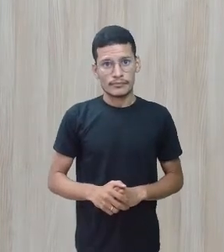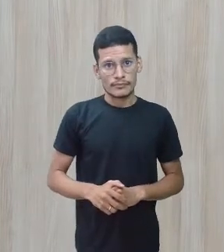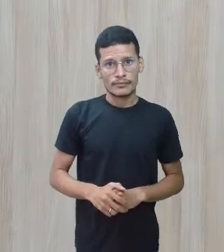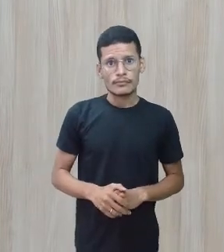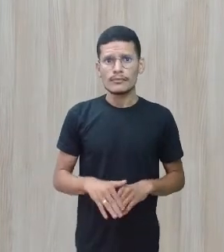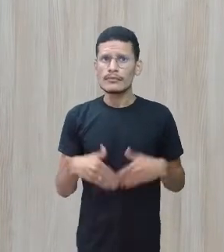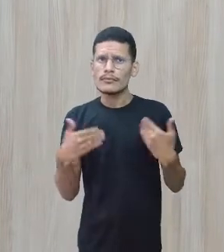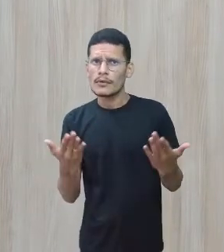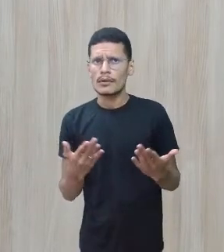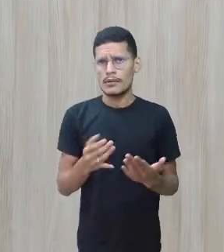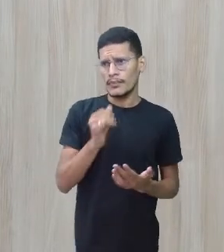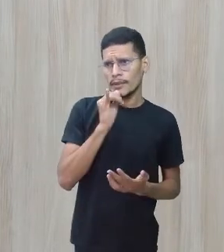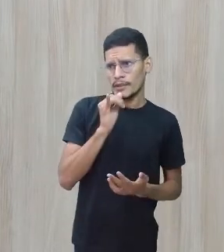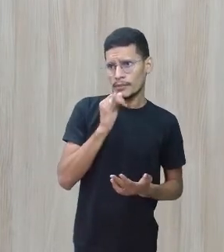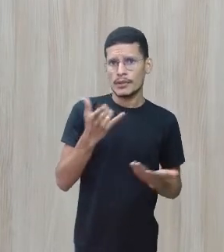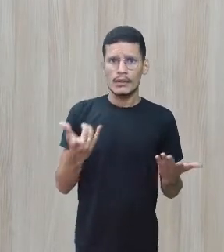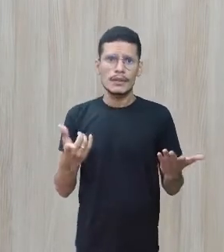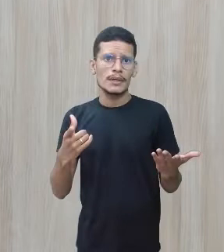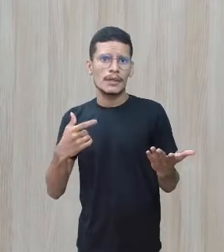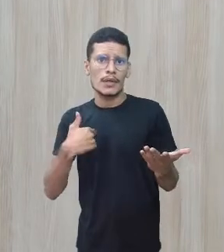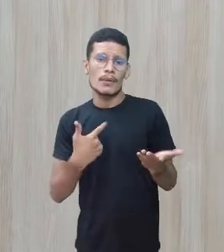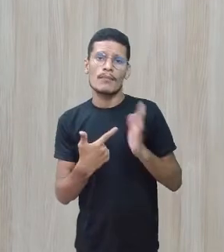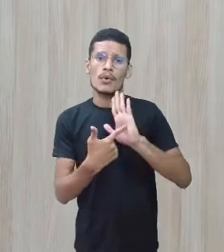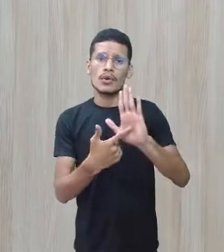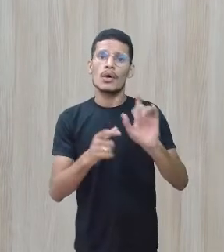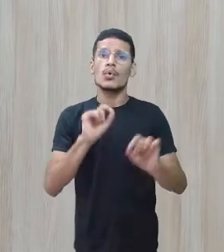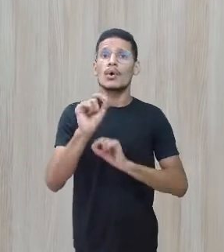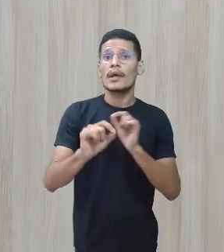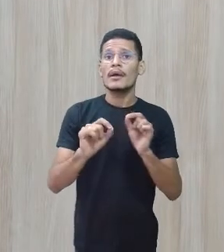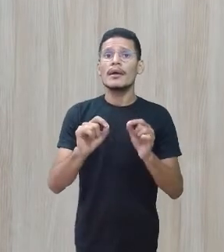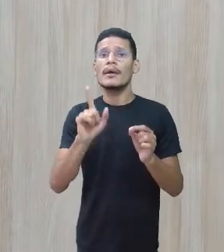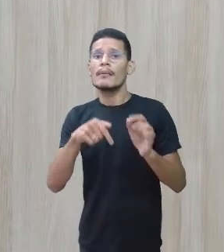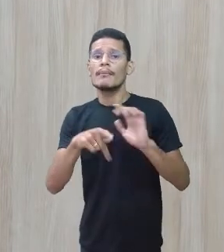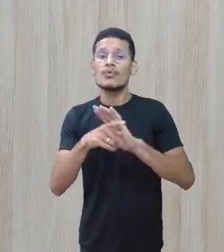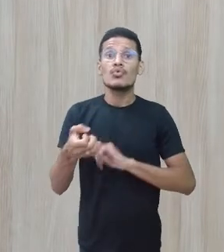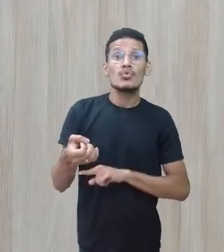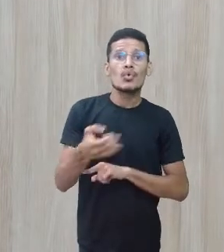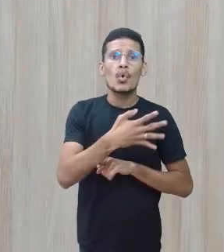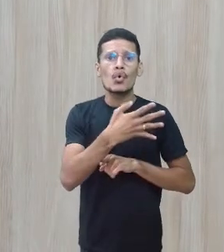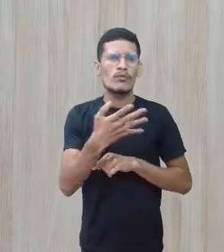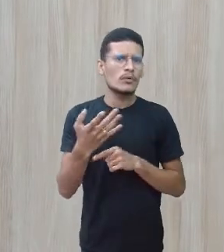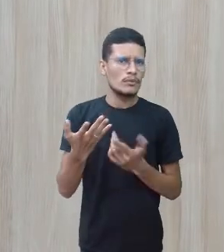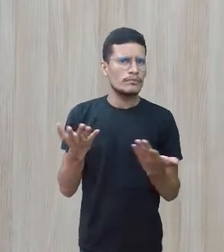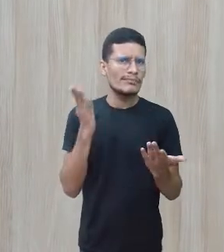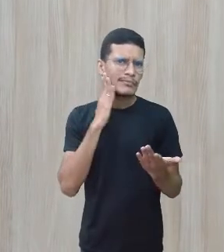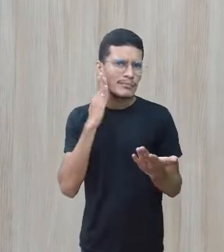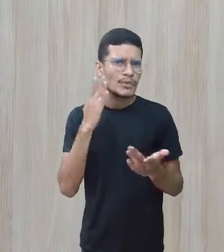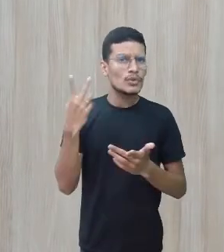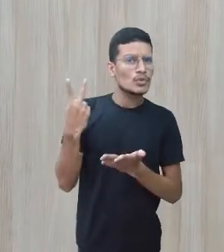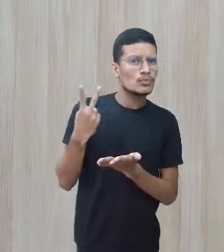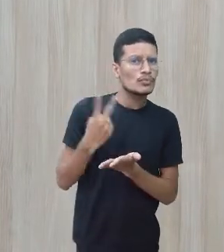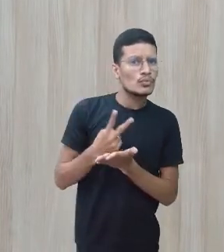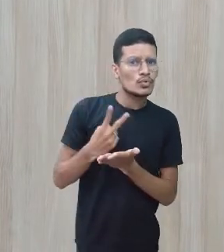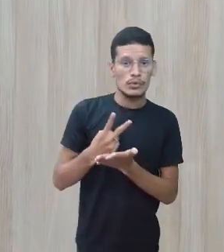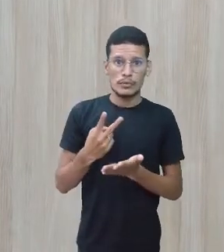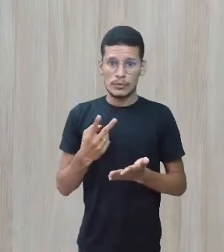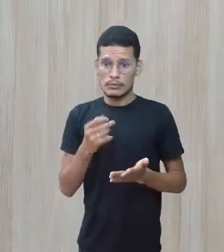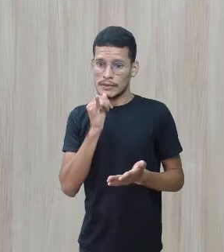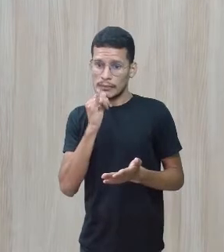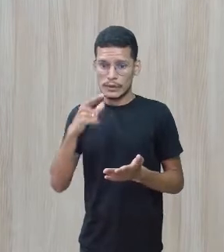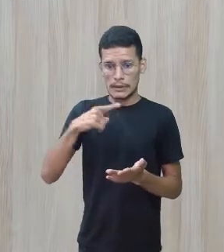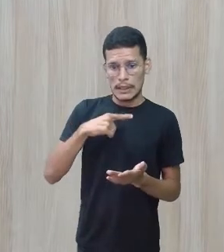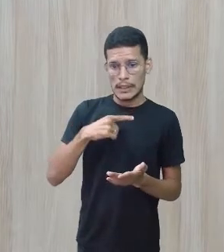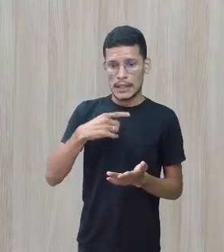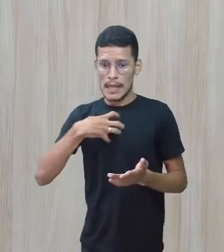Como eu posso dizer? O que eu quis aqui foi trazer algo um pouco mais inusitado, né? Já que normalmente você tem essa narrativa de